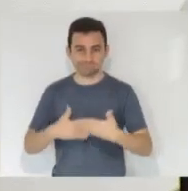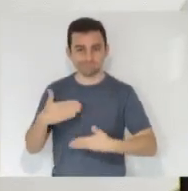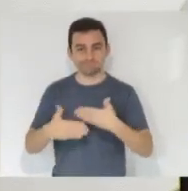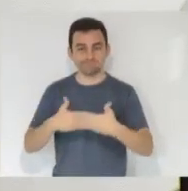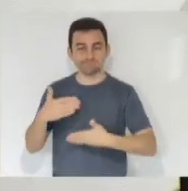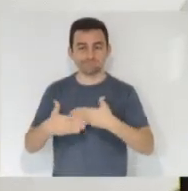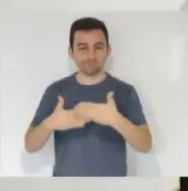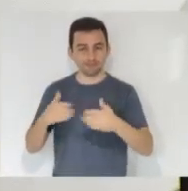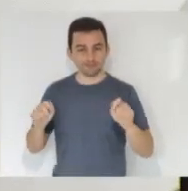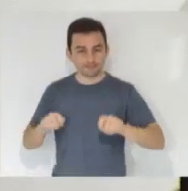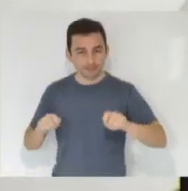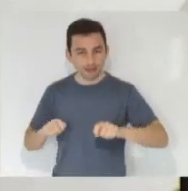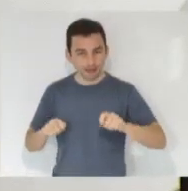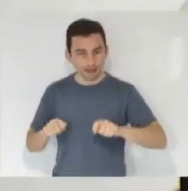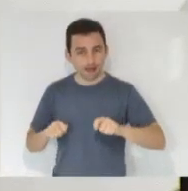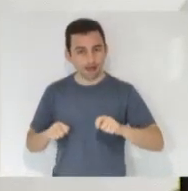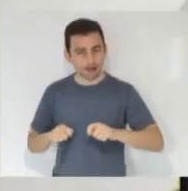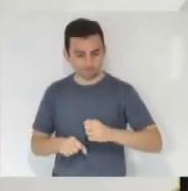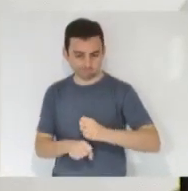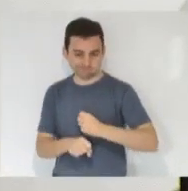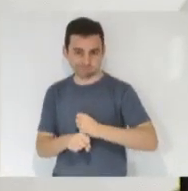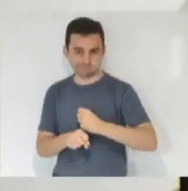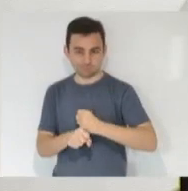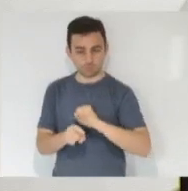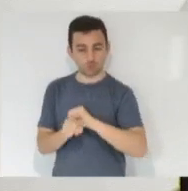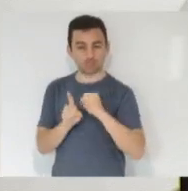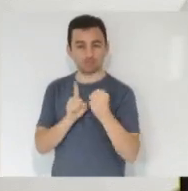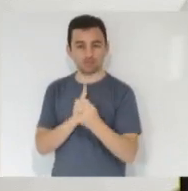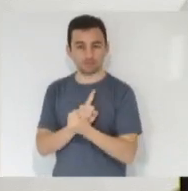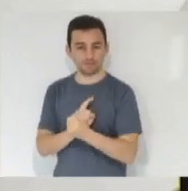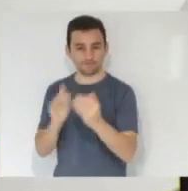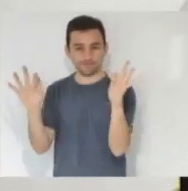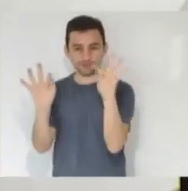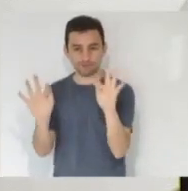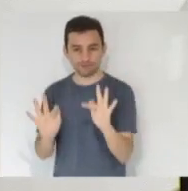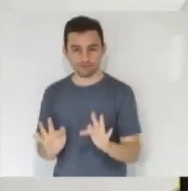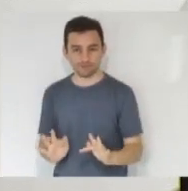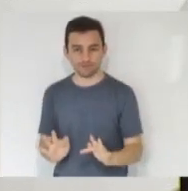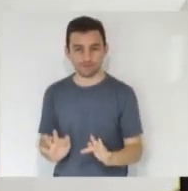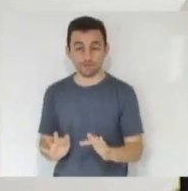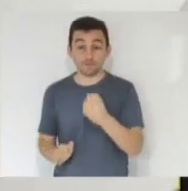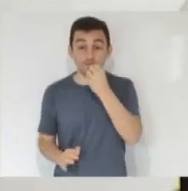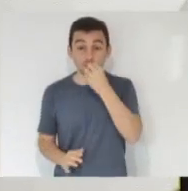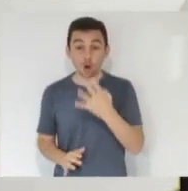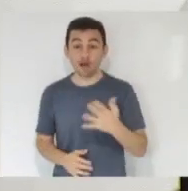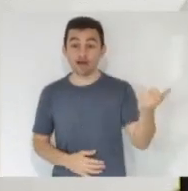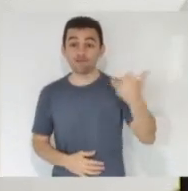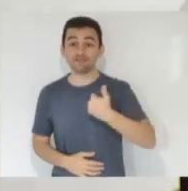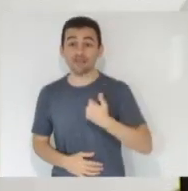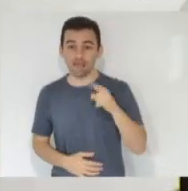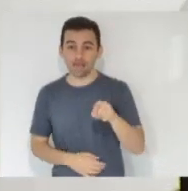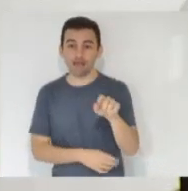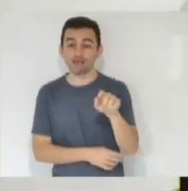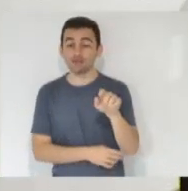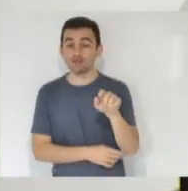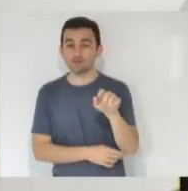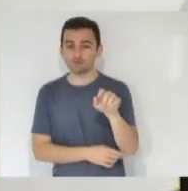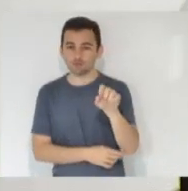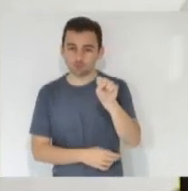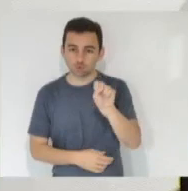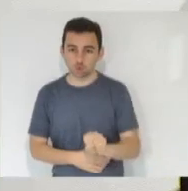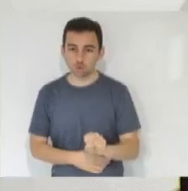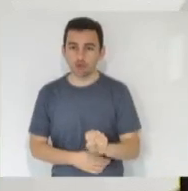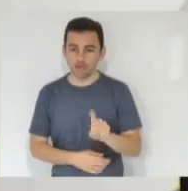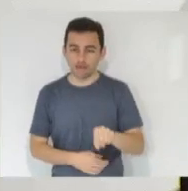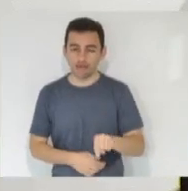e constrói uma sociedade mais feliz. A boa nova vem lá do sul do estado, da nossa universidade, a Unesc,